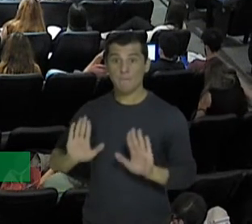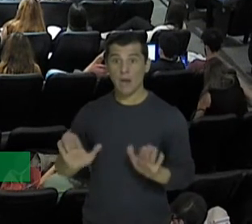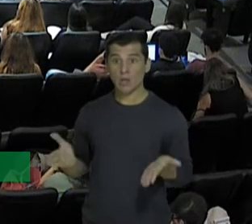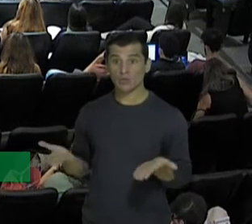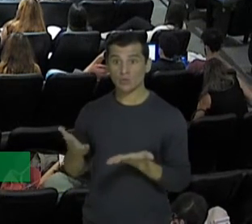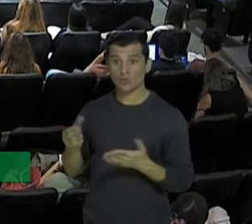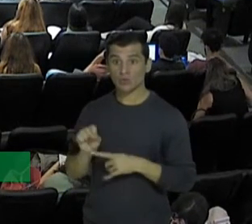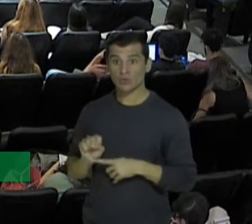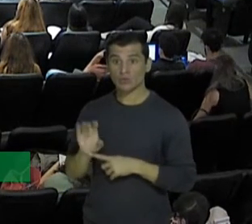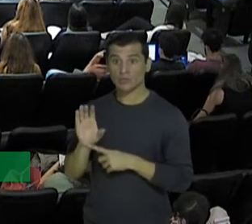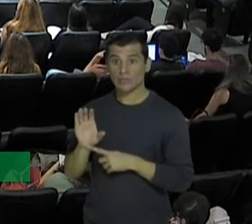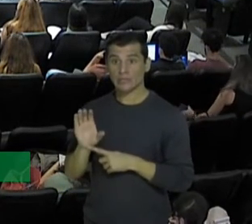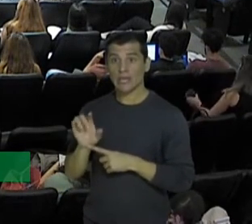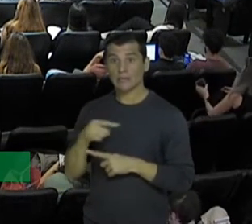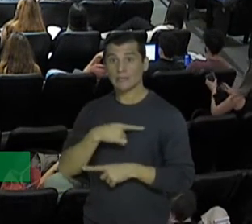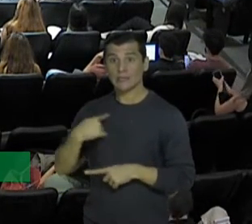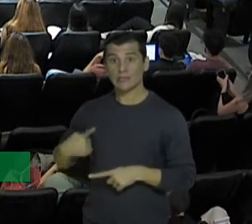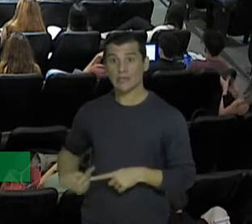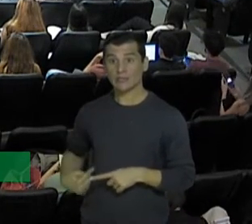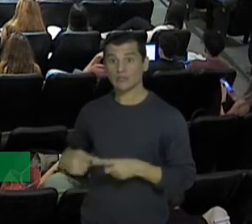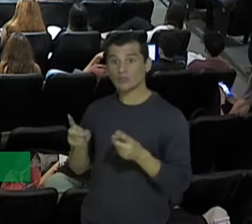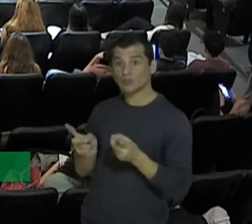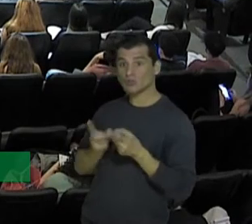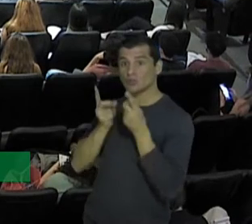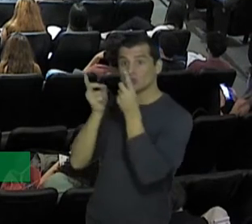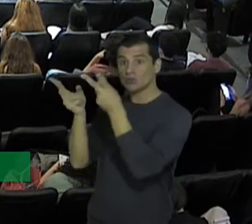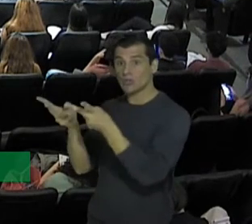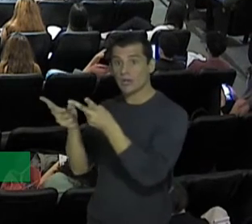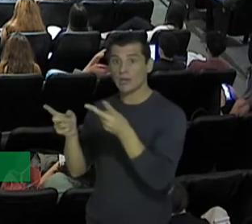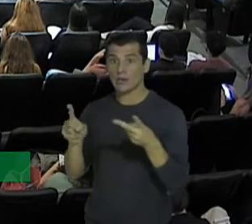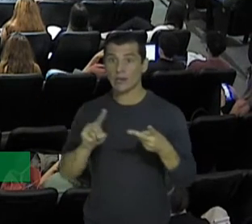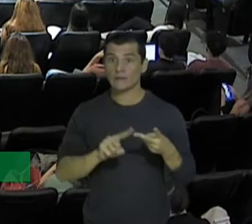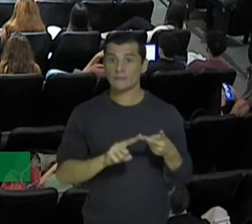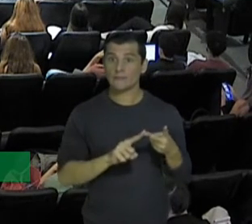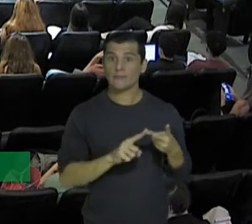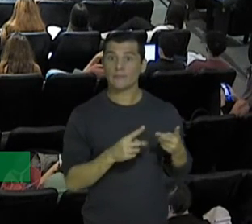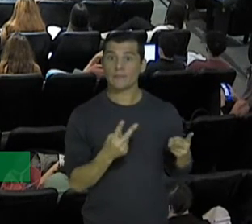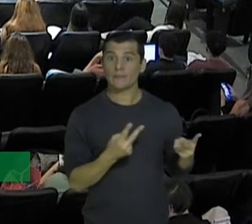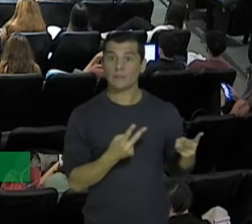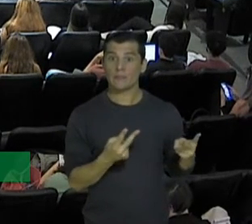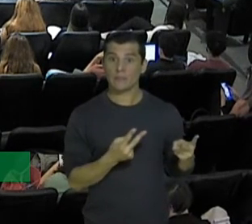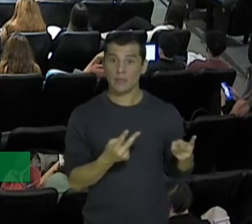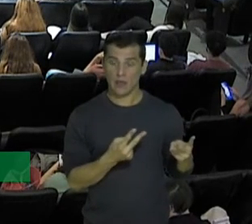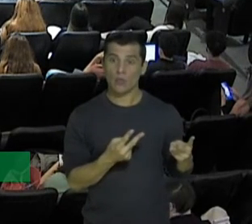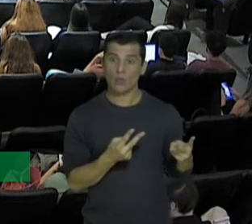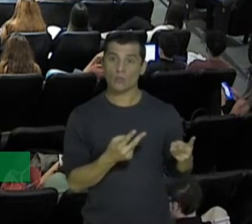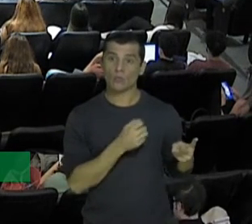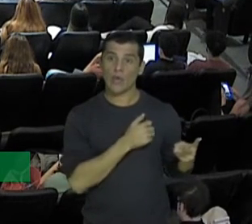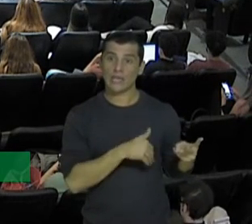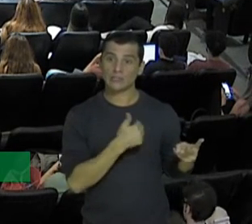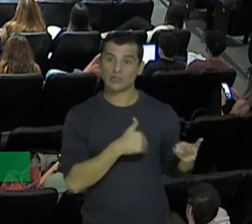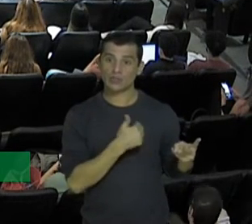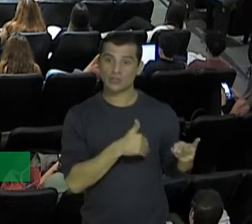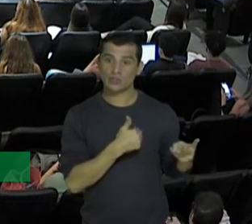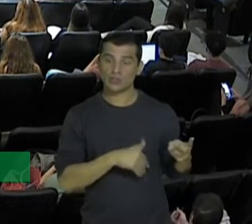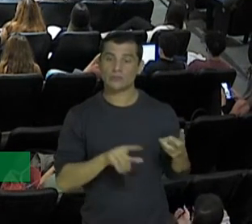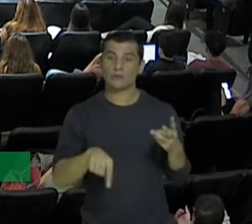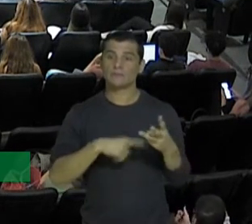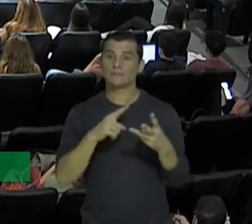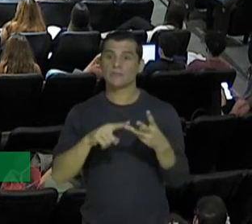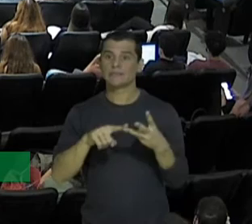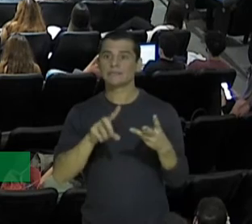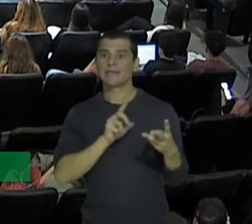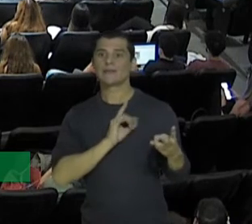terceiro a Argentina tá quarto salvo melhor juizz no caso de Santa Catarina é o Chile paíz que eu estive até recente